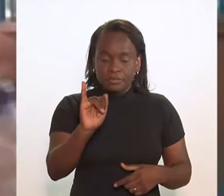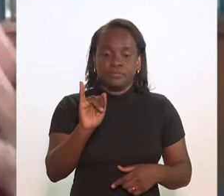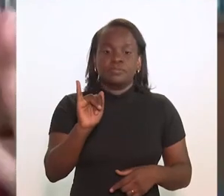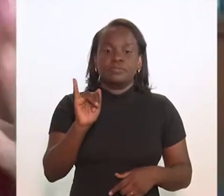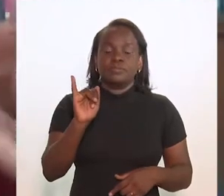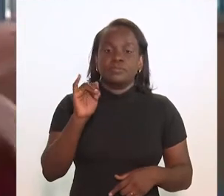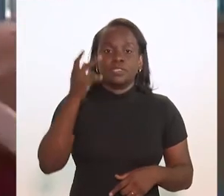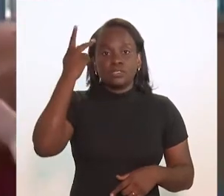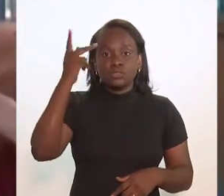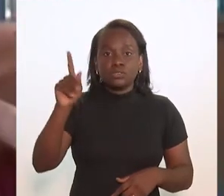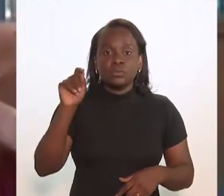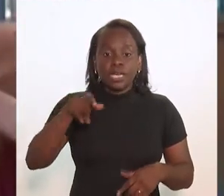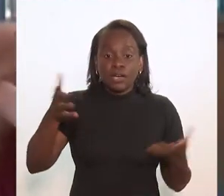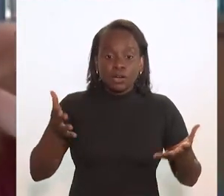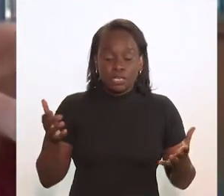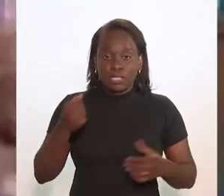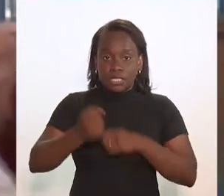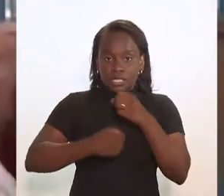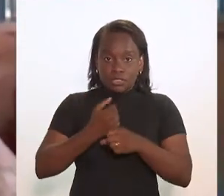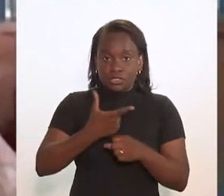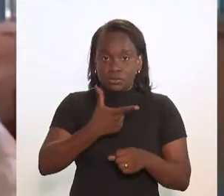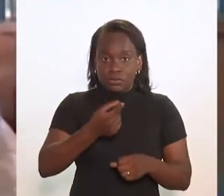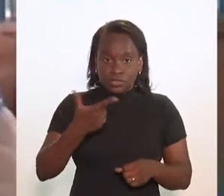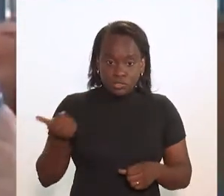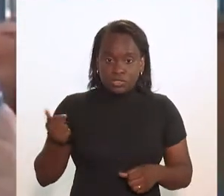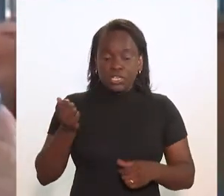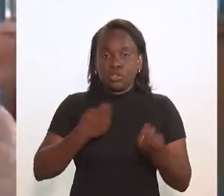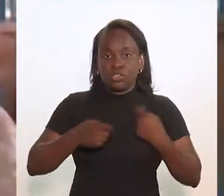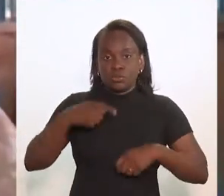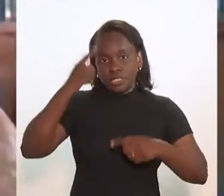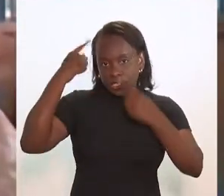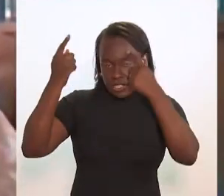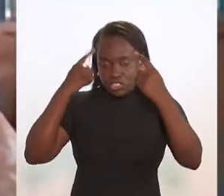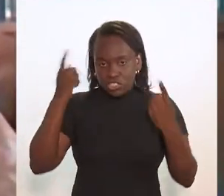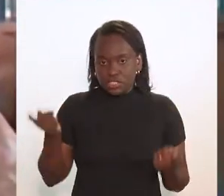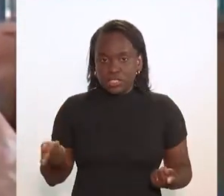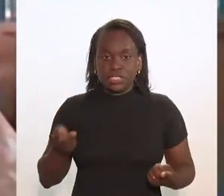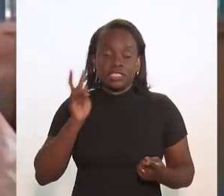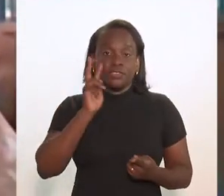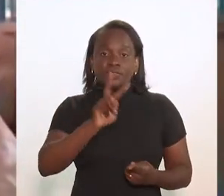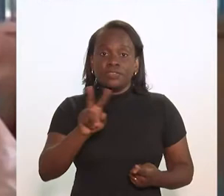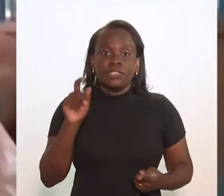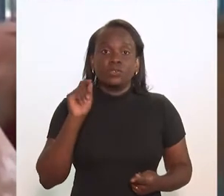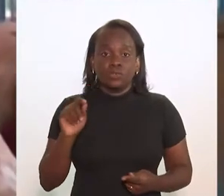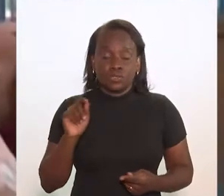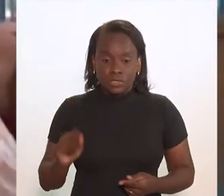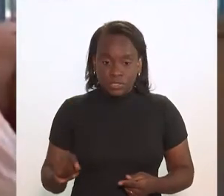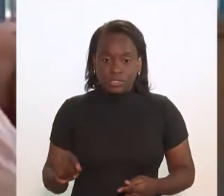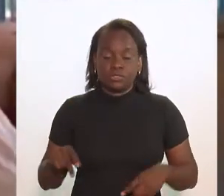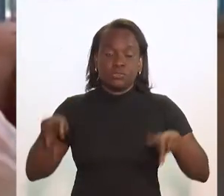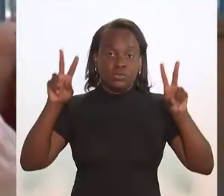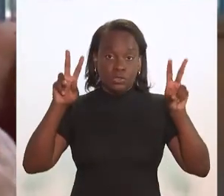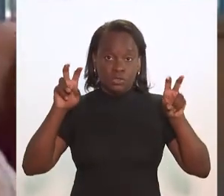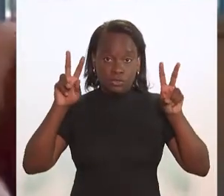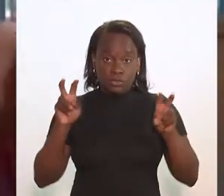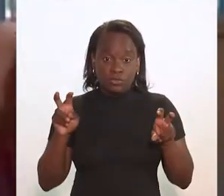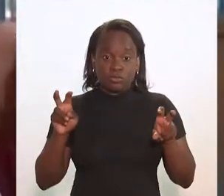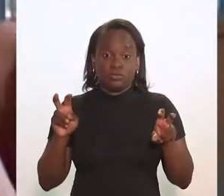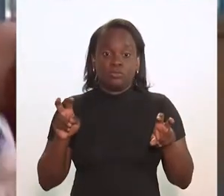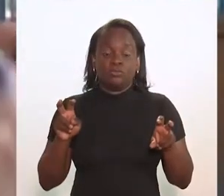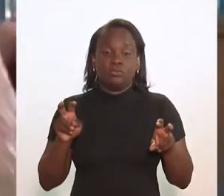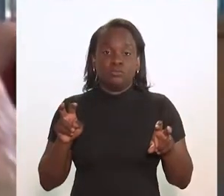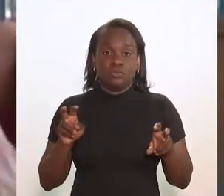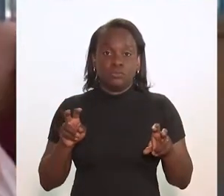sobre esse ano da economia criativa. E o que se vê é que o